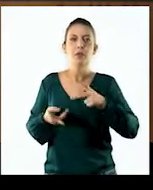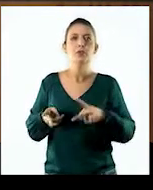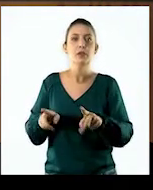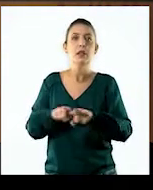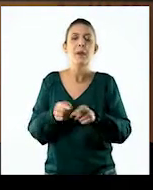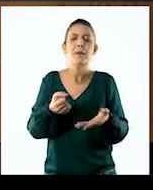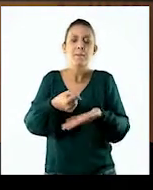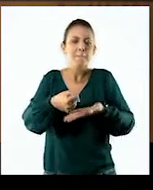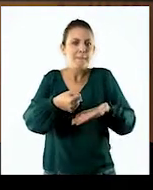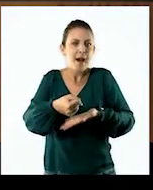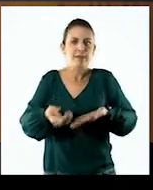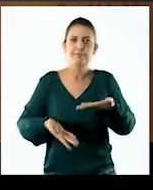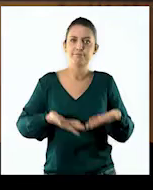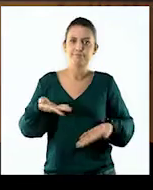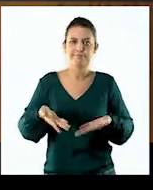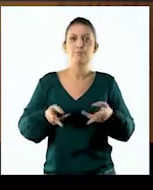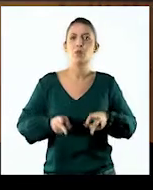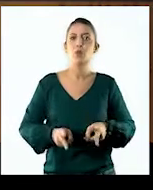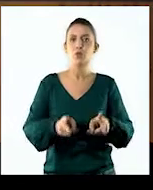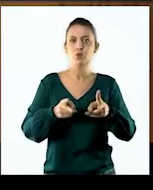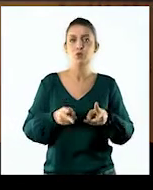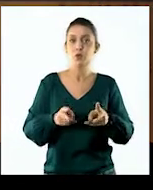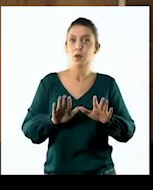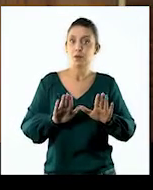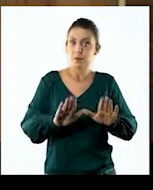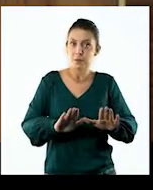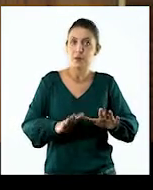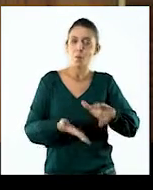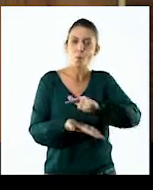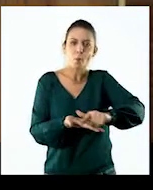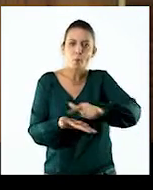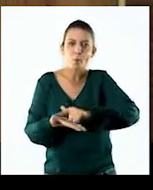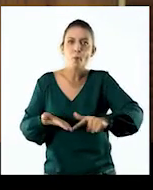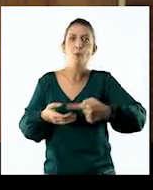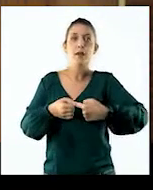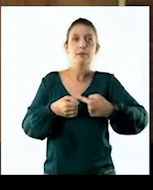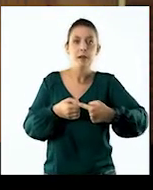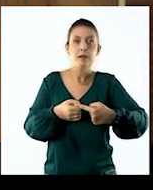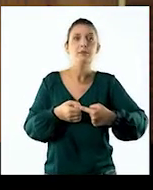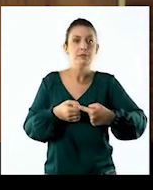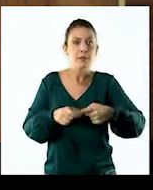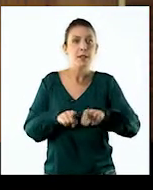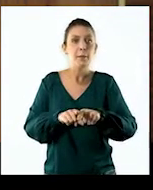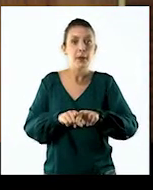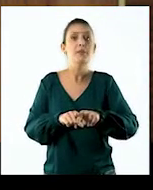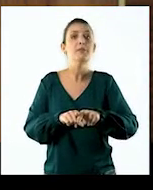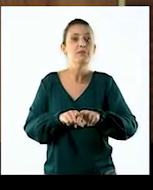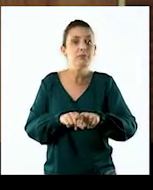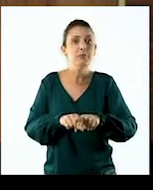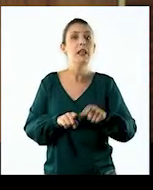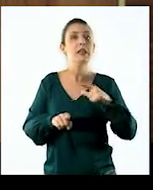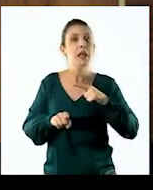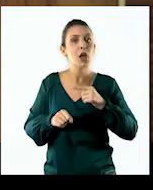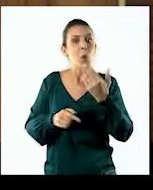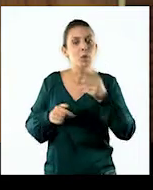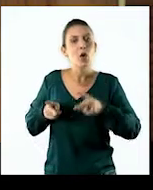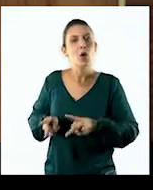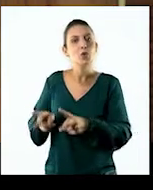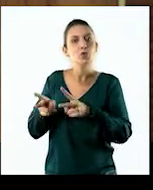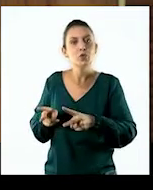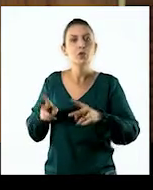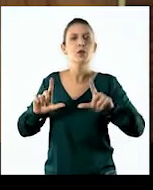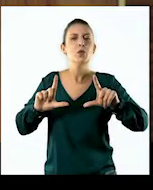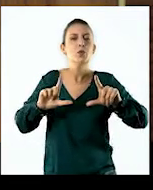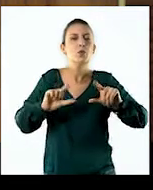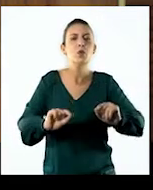que os serviços essenciais continue e funcionando para manter a cidade limpa atuando para garantir que a cidade fique